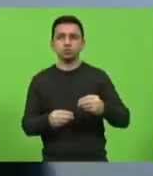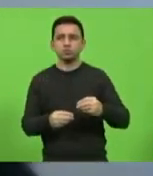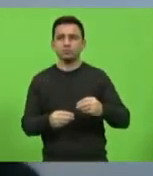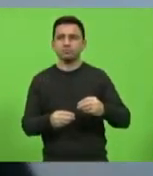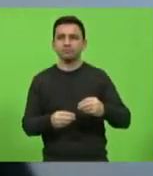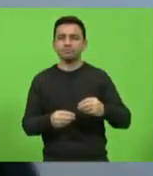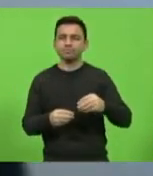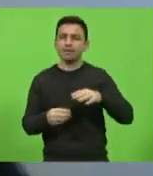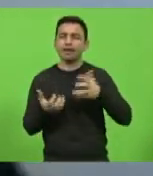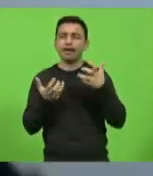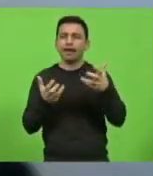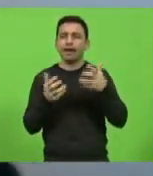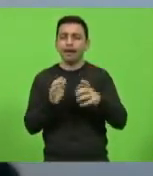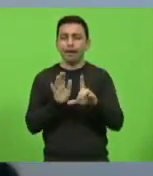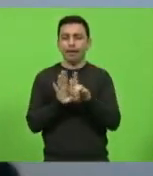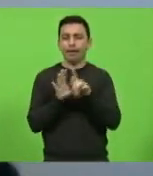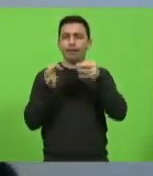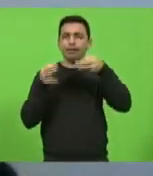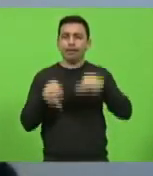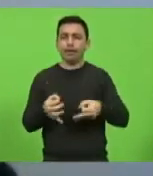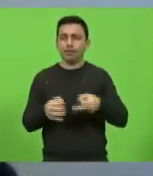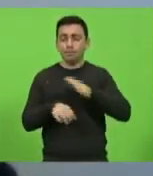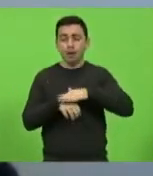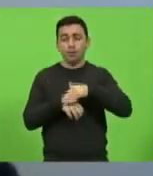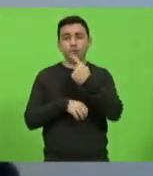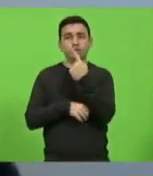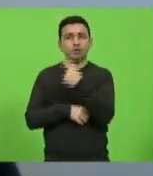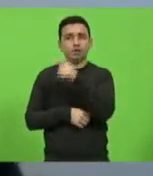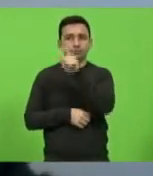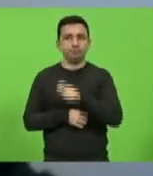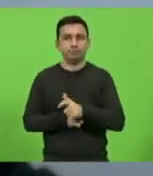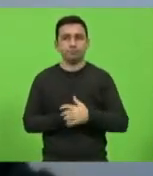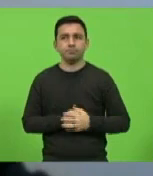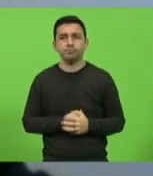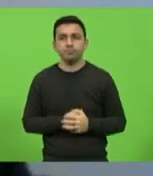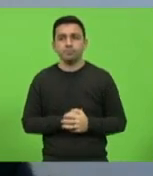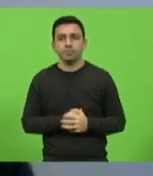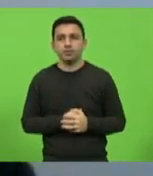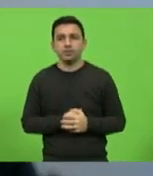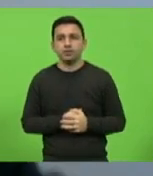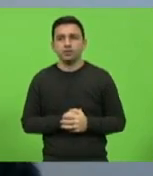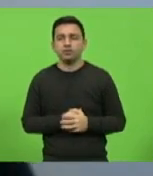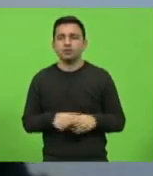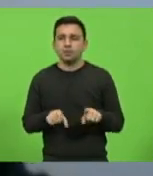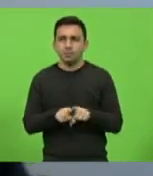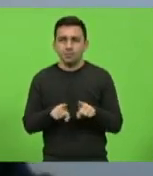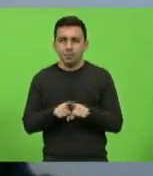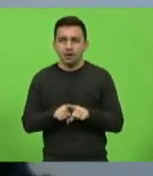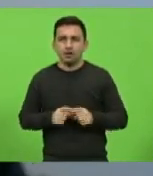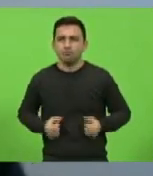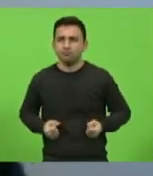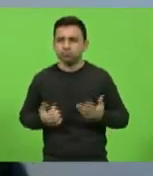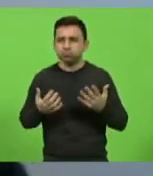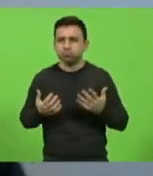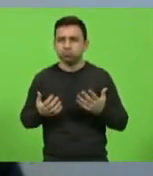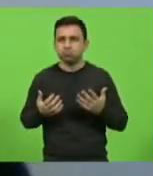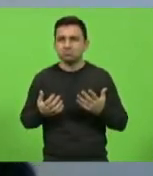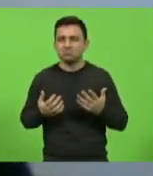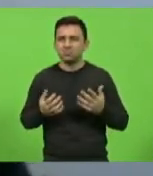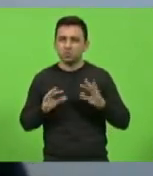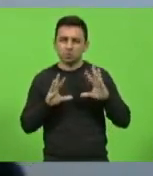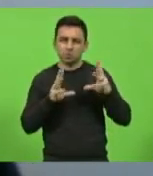por legalidade traçada pelo governador. Que os cofres públicos e a moral dos catarinenses